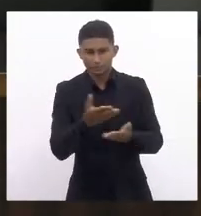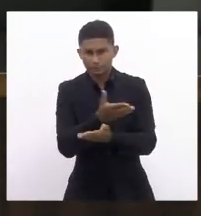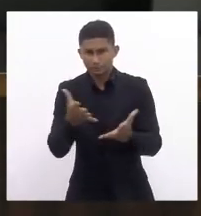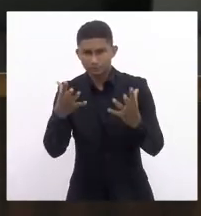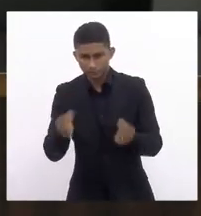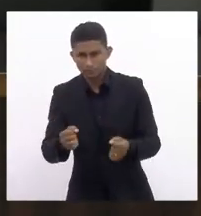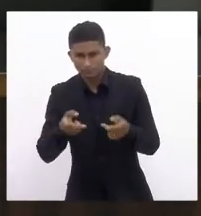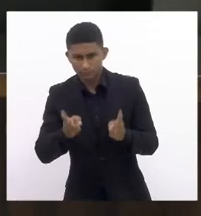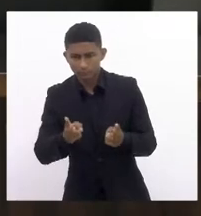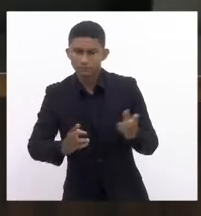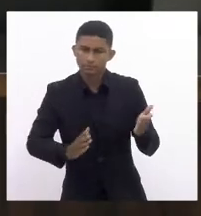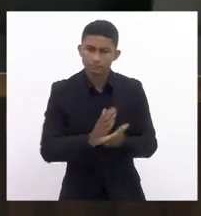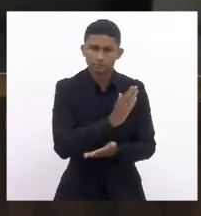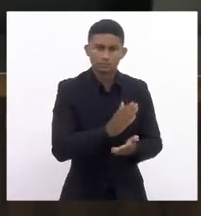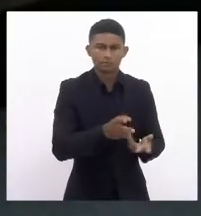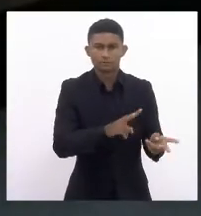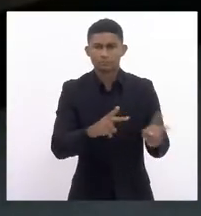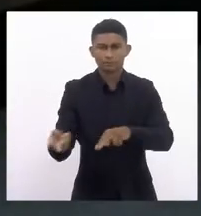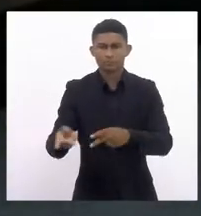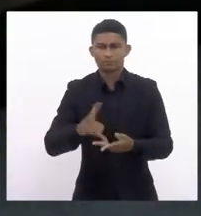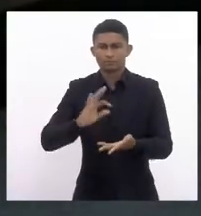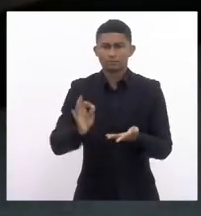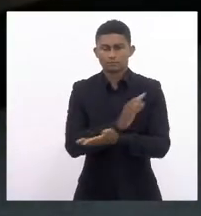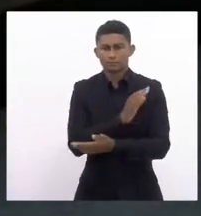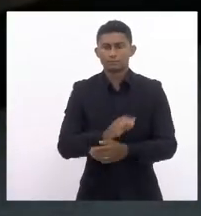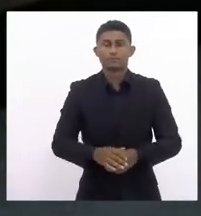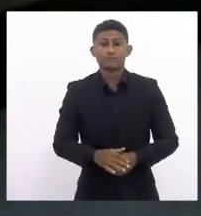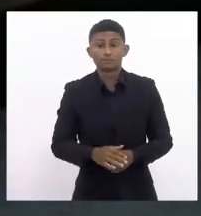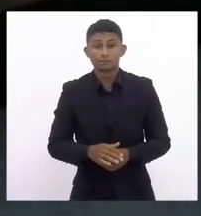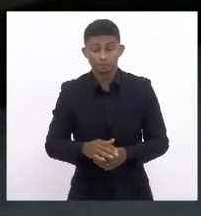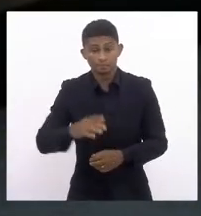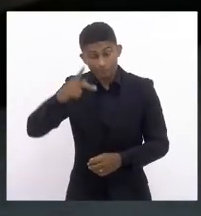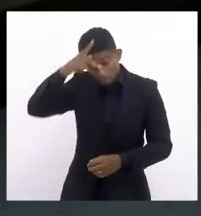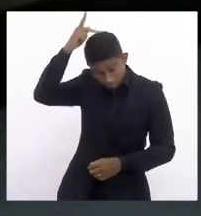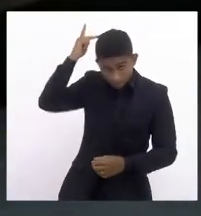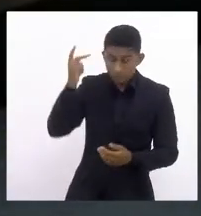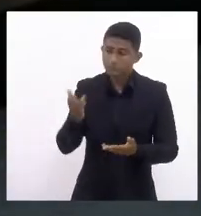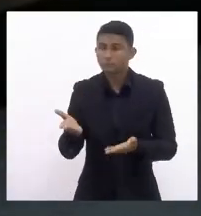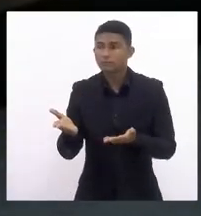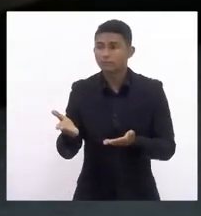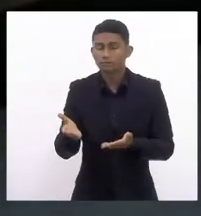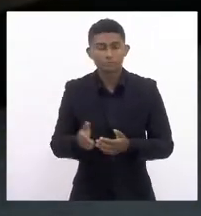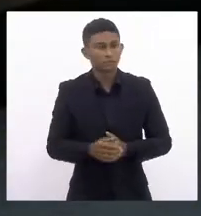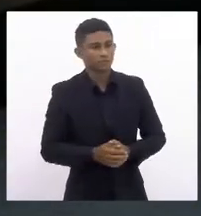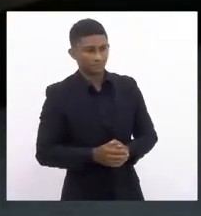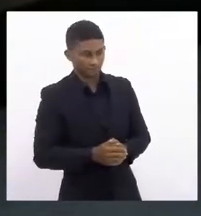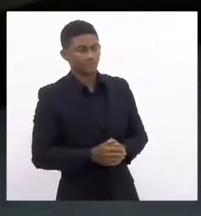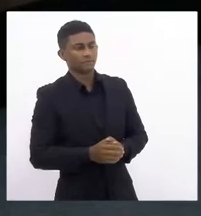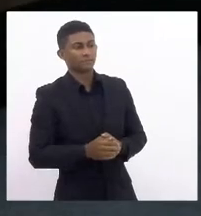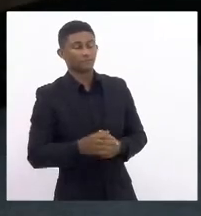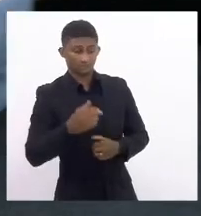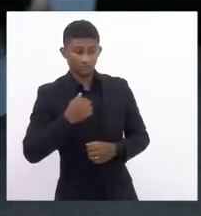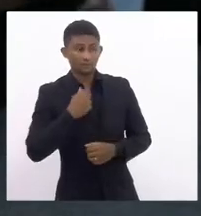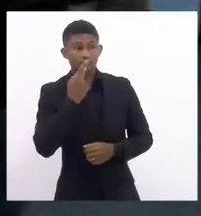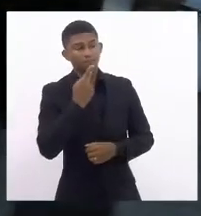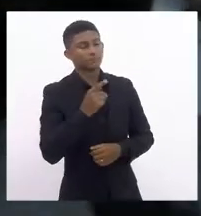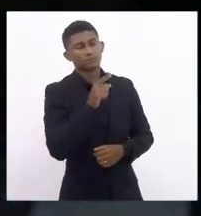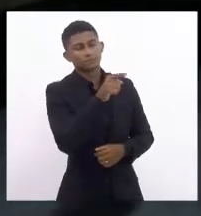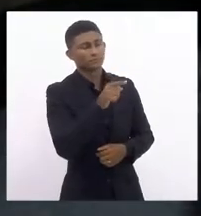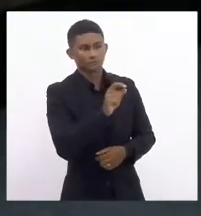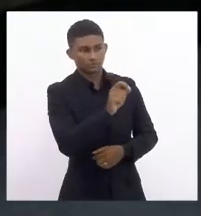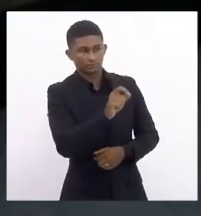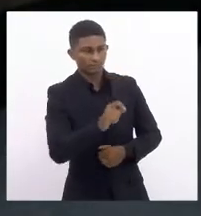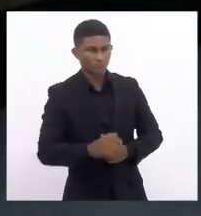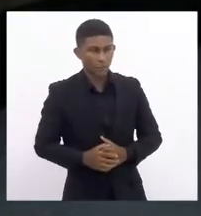estão aprovados, vai autógrafo. Senhor presidente. Deputado Luiz Paulo. É só para registrar para Vossa Excelência